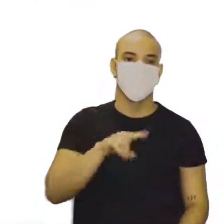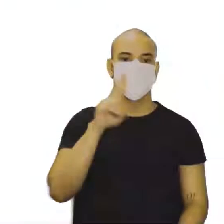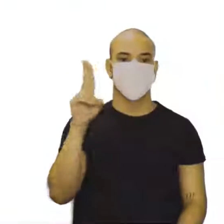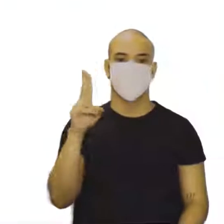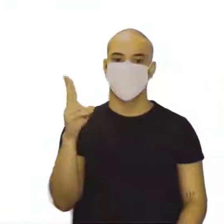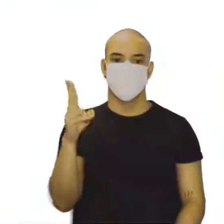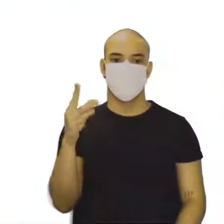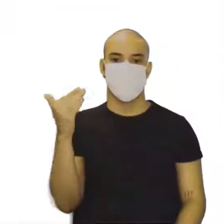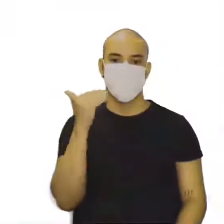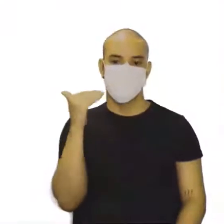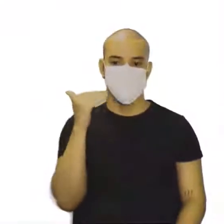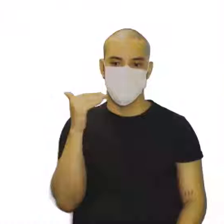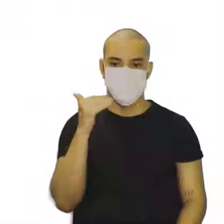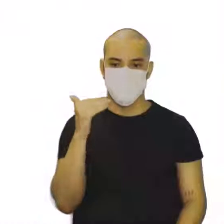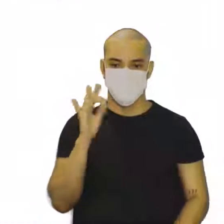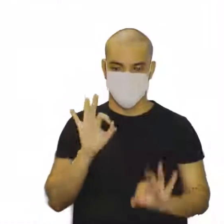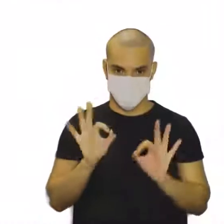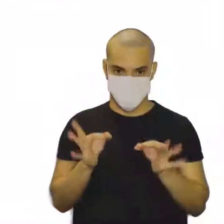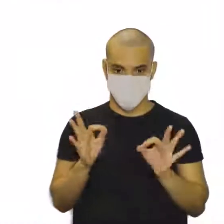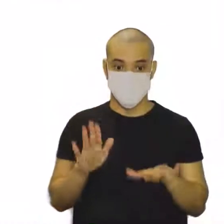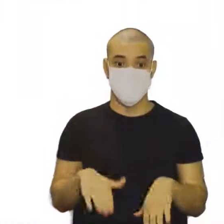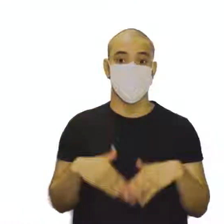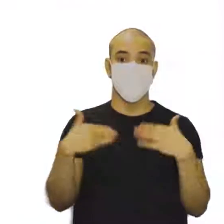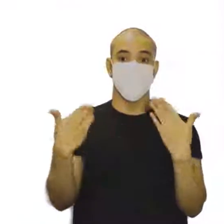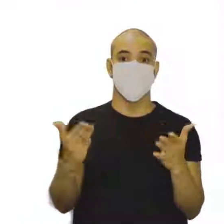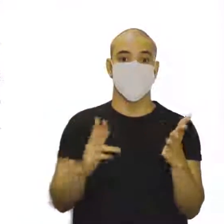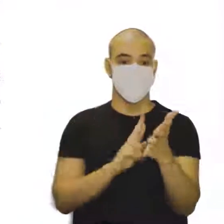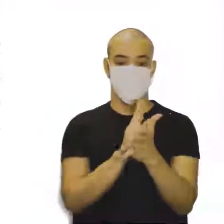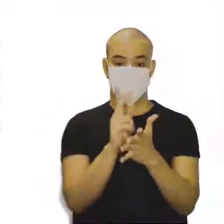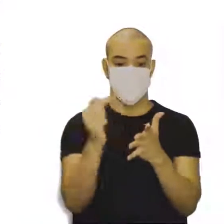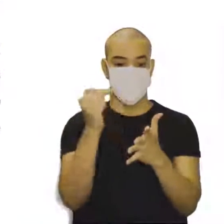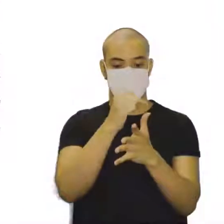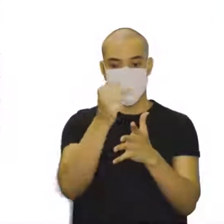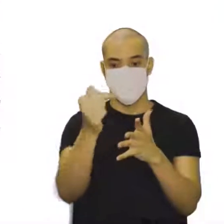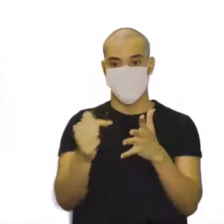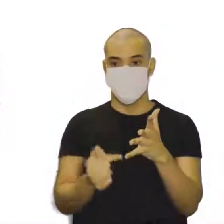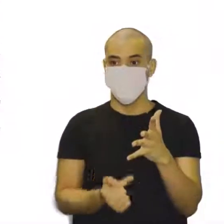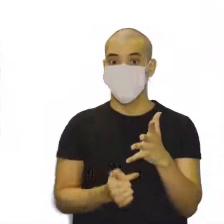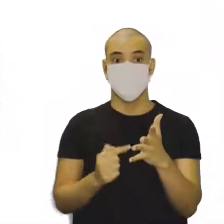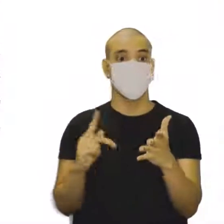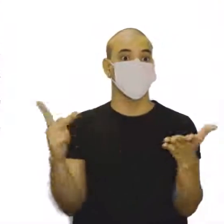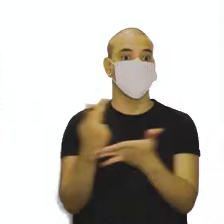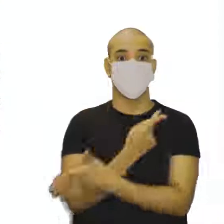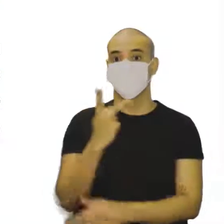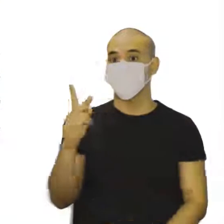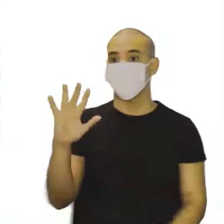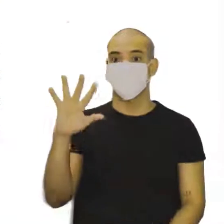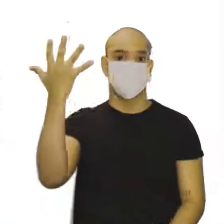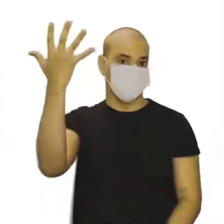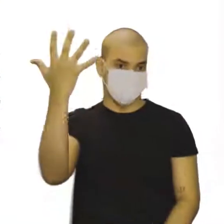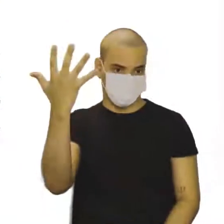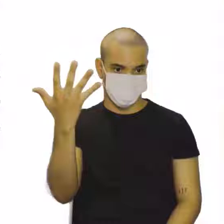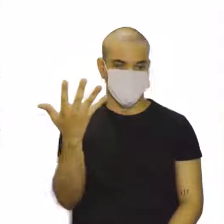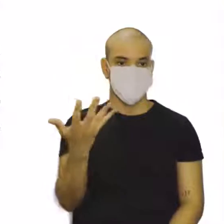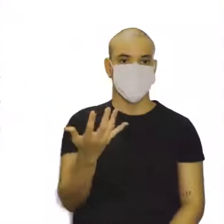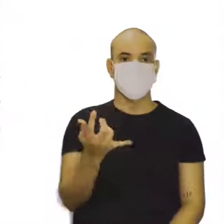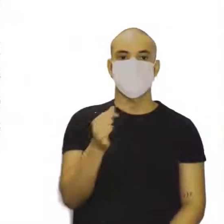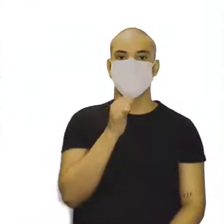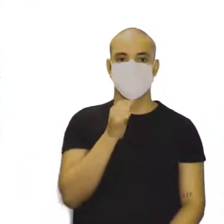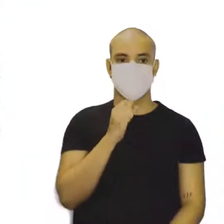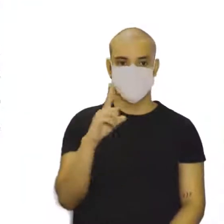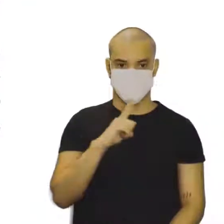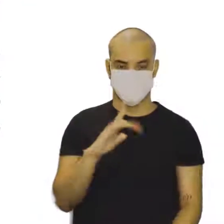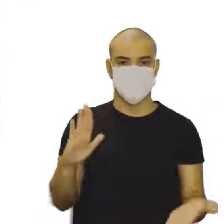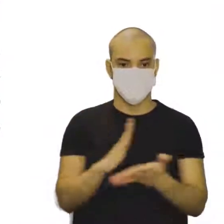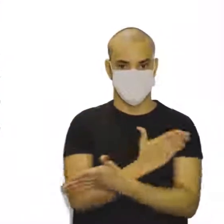ou falha, tá? Bom, e quais são algumas condições anormais para que isso ocorra? Aqui nós temos algumas